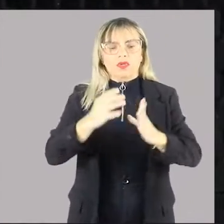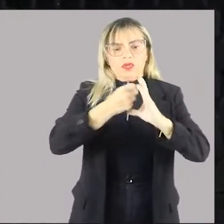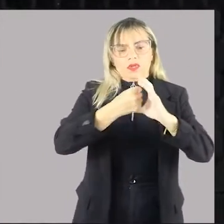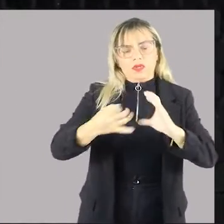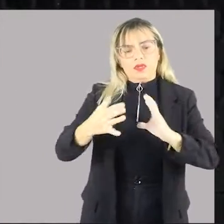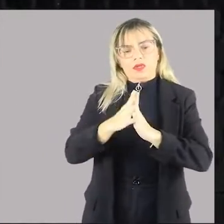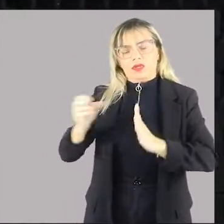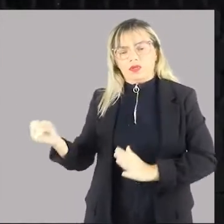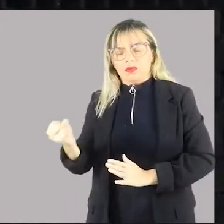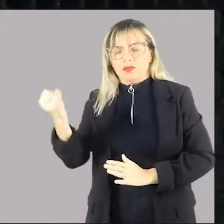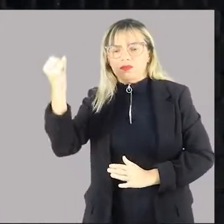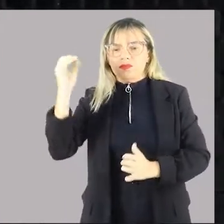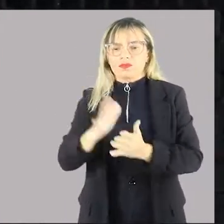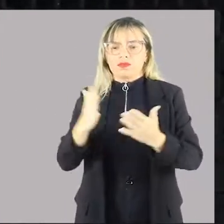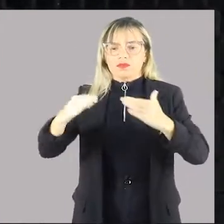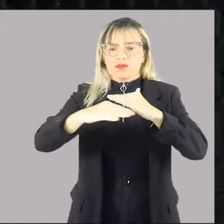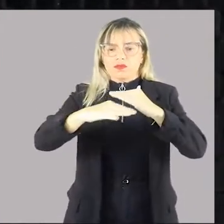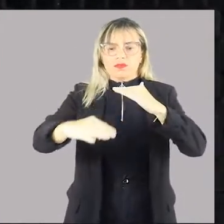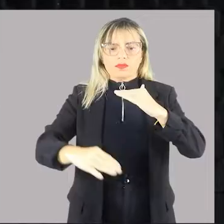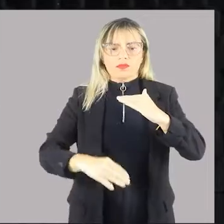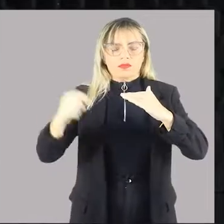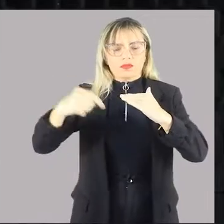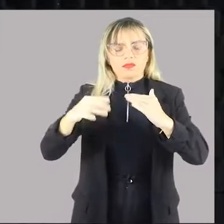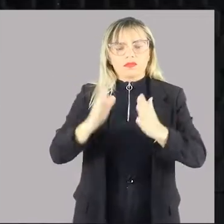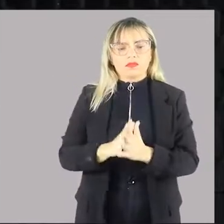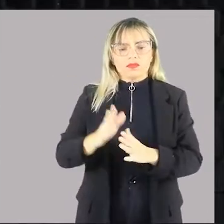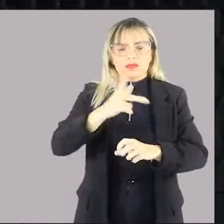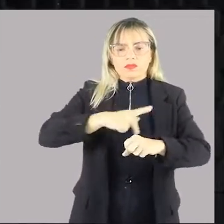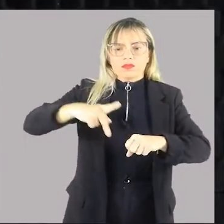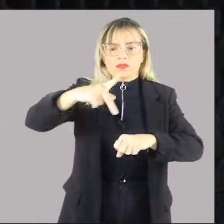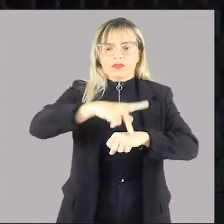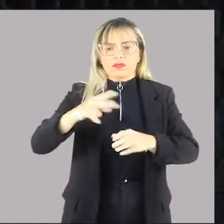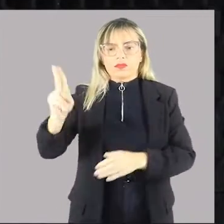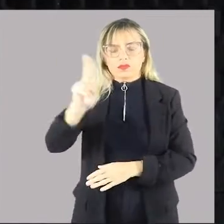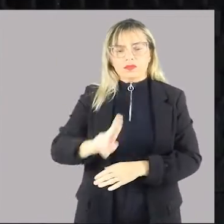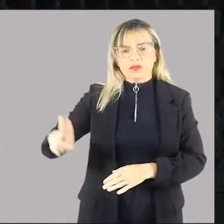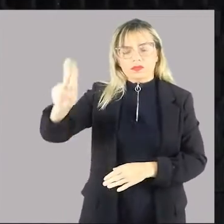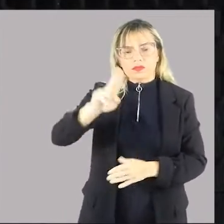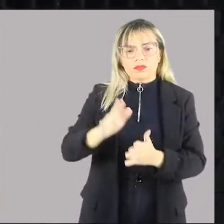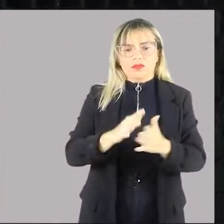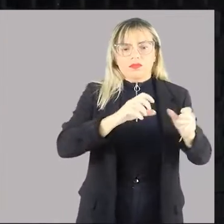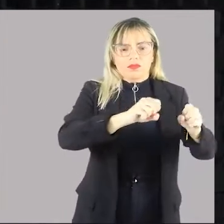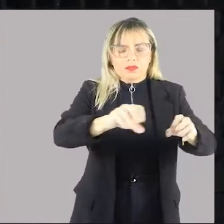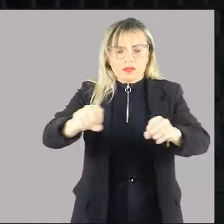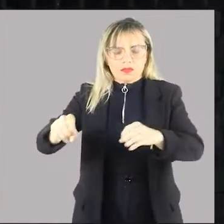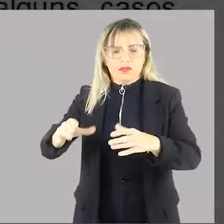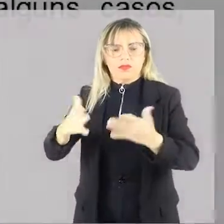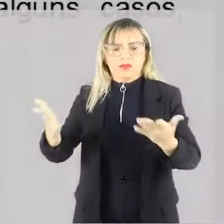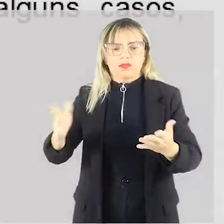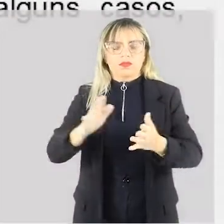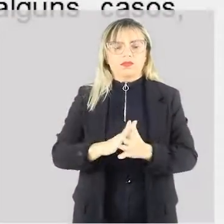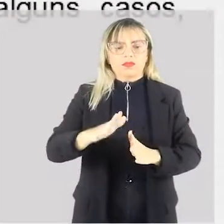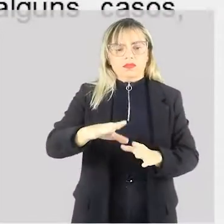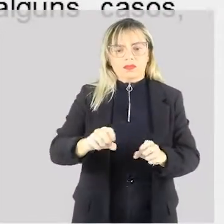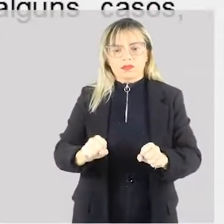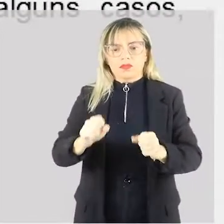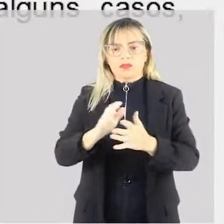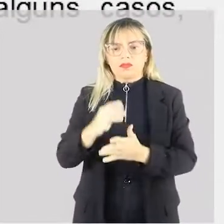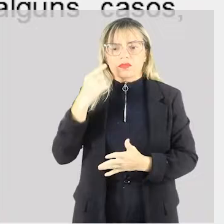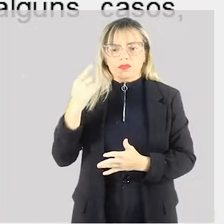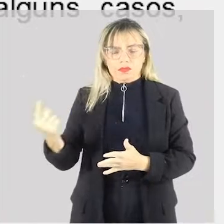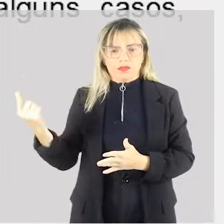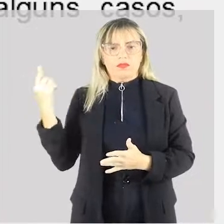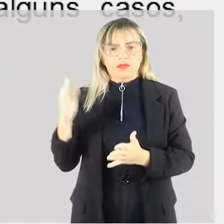para se medir a desigualdade social de um país. Se usa o quê? A escolarização. A